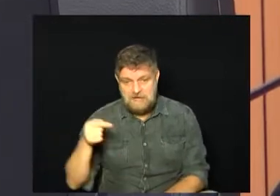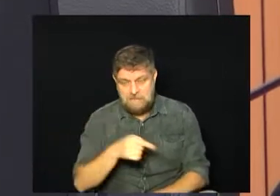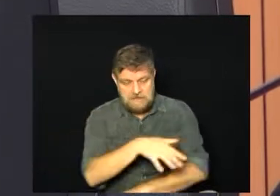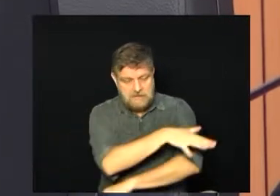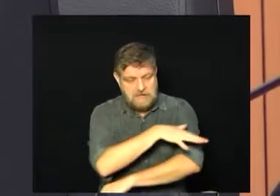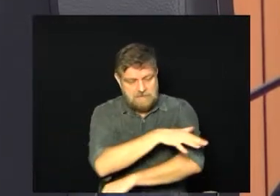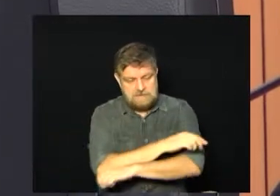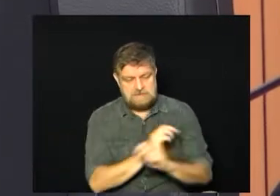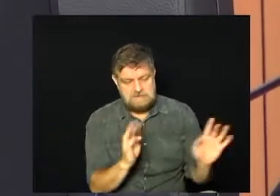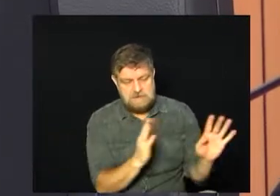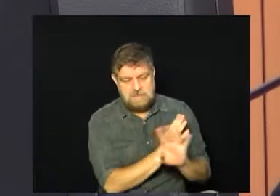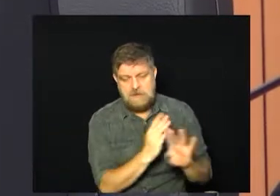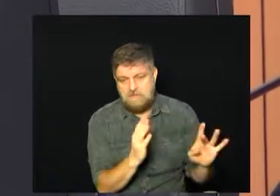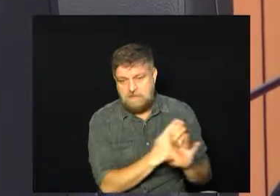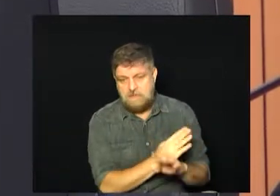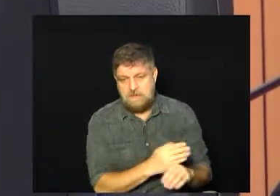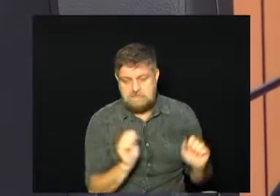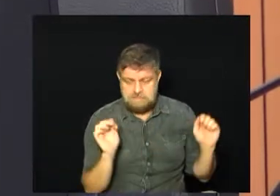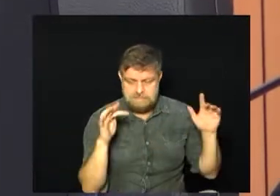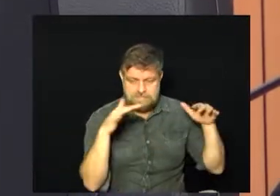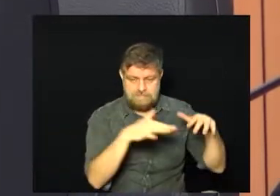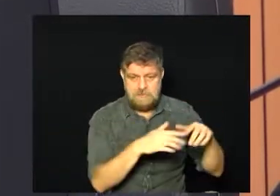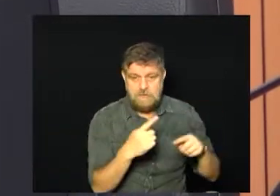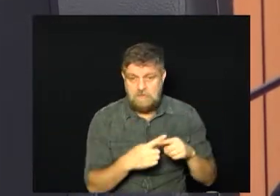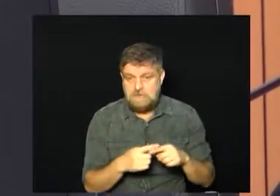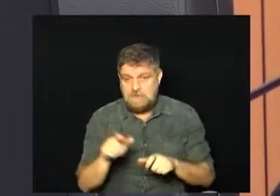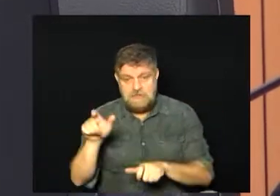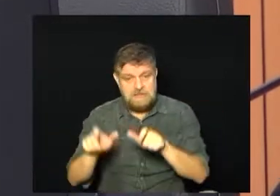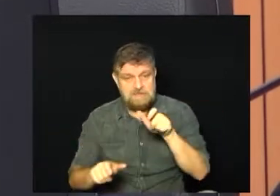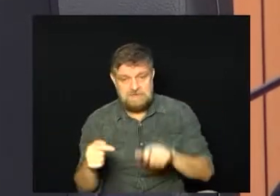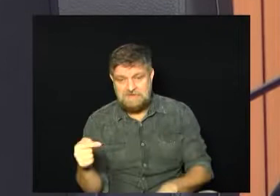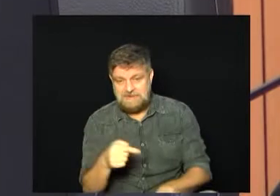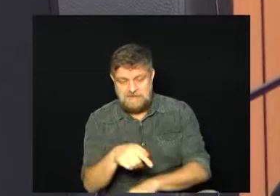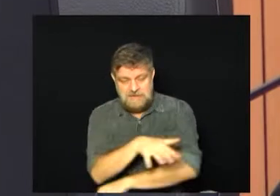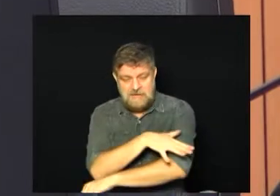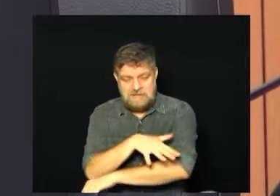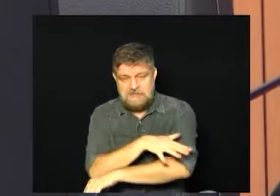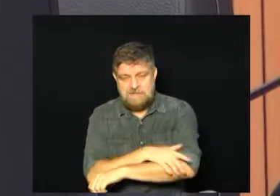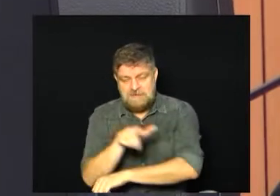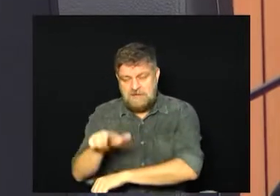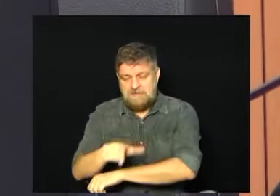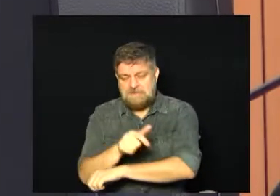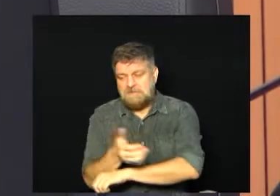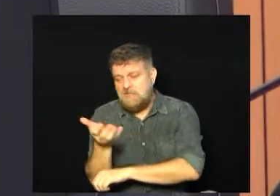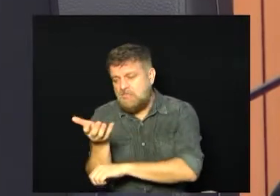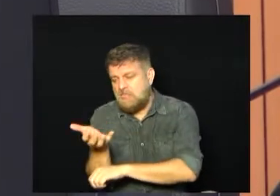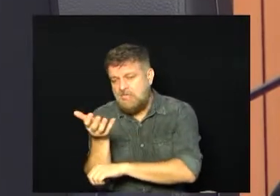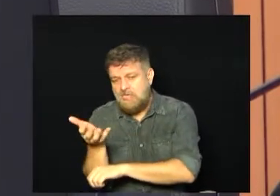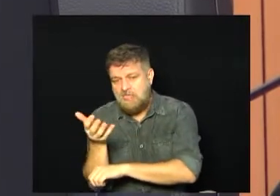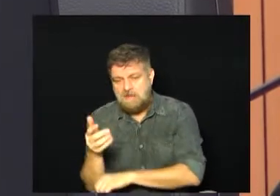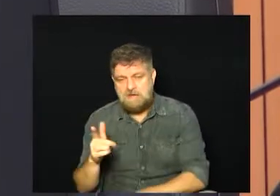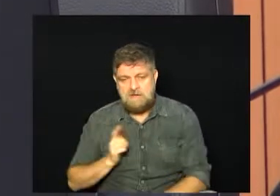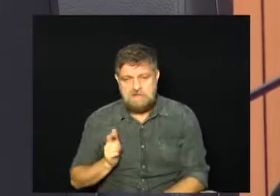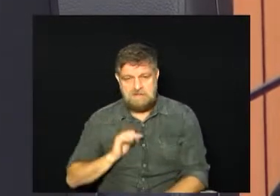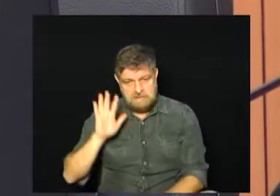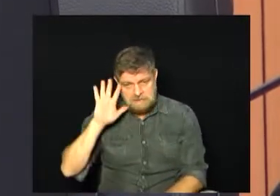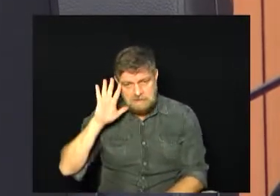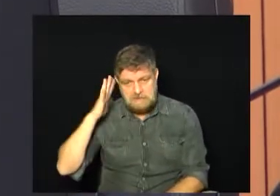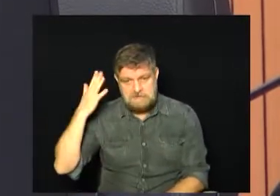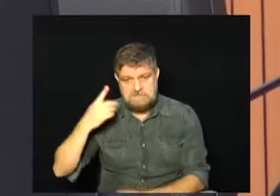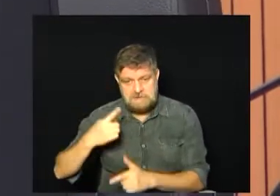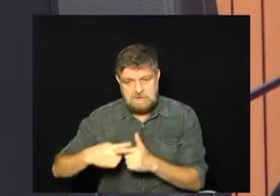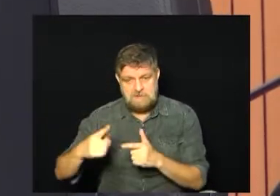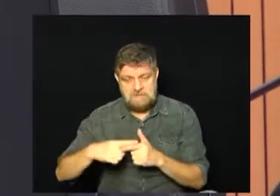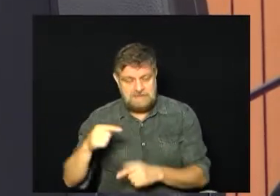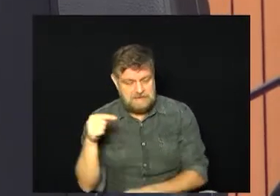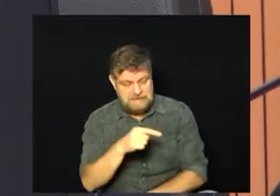estão tomadas por pessoas que ficam lá, moradores de rua, tal. Isso resolveria esse problema com essa